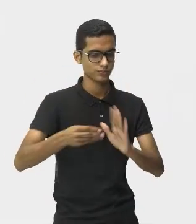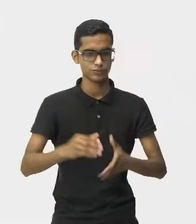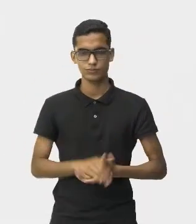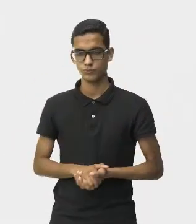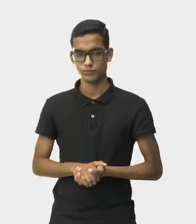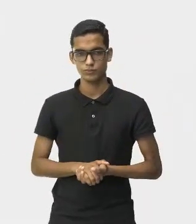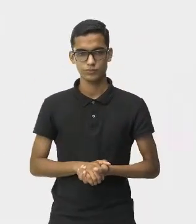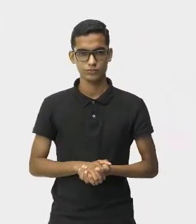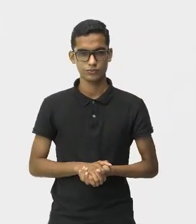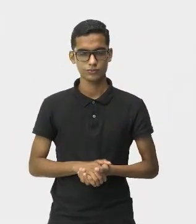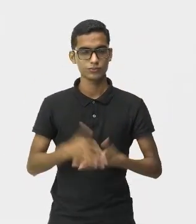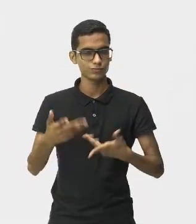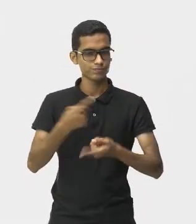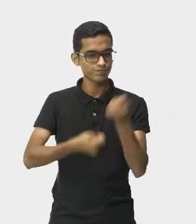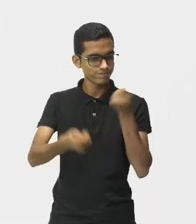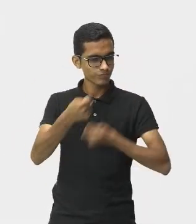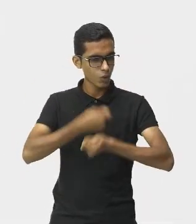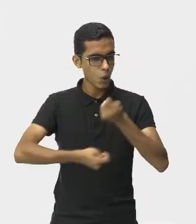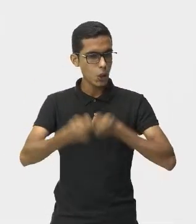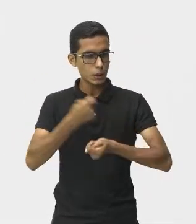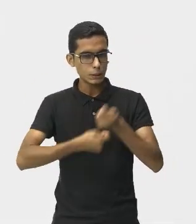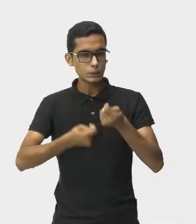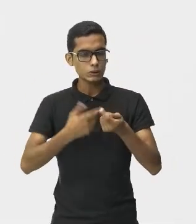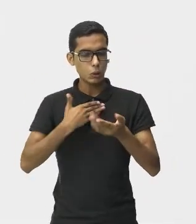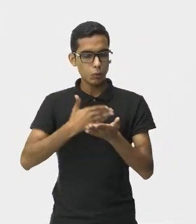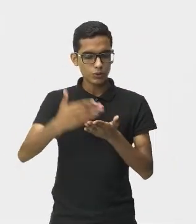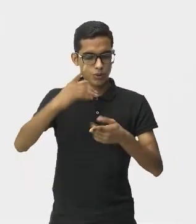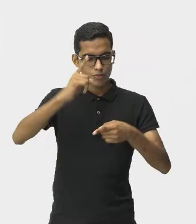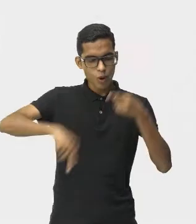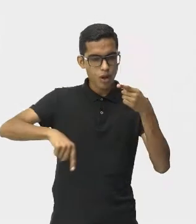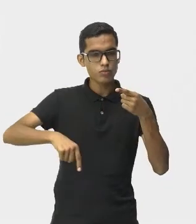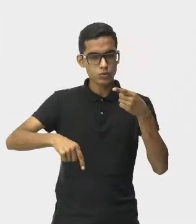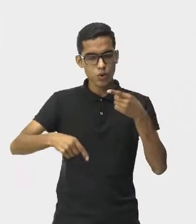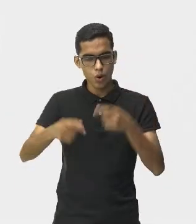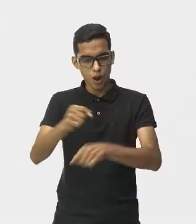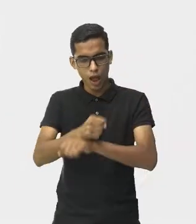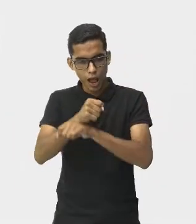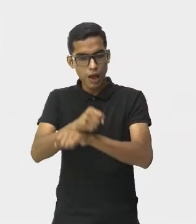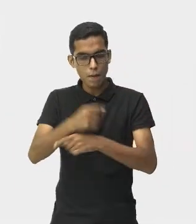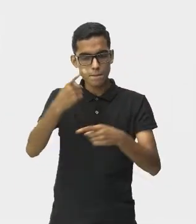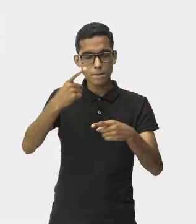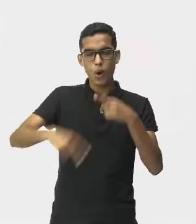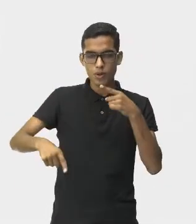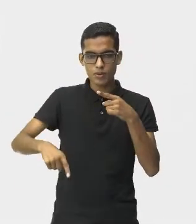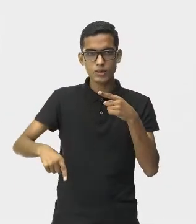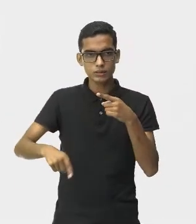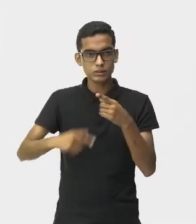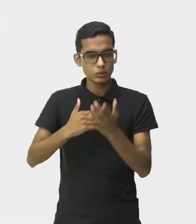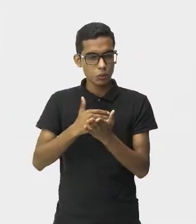a economia, a partir da proibição da escravização, não